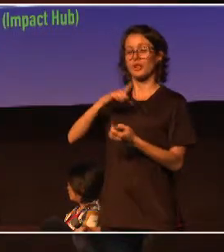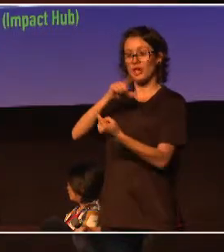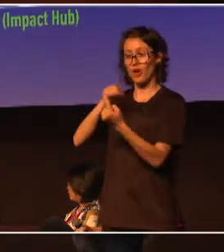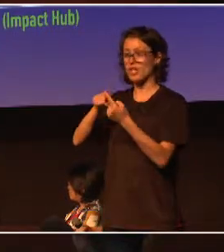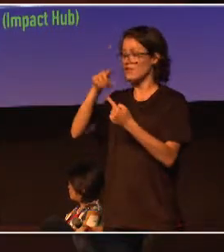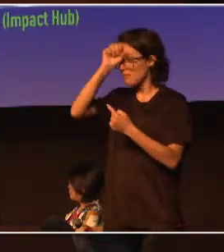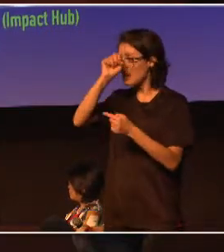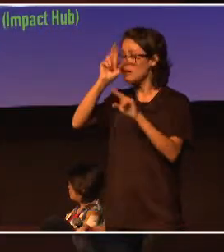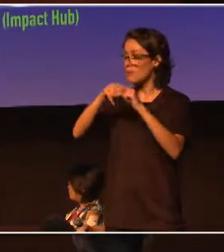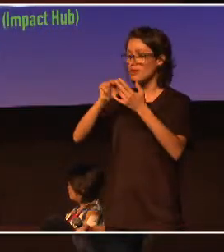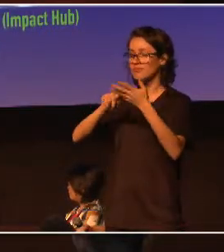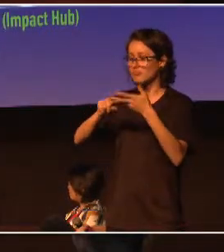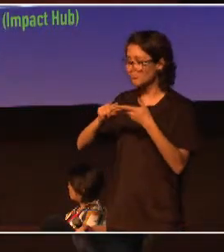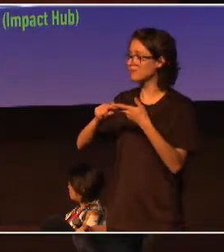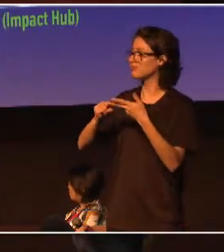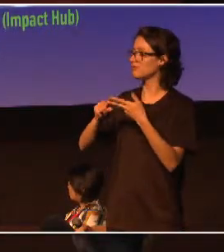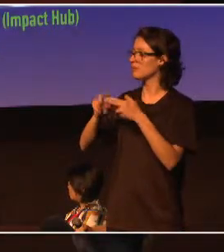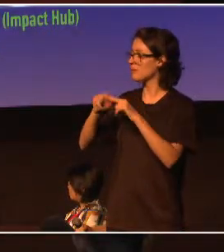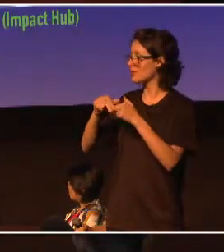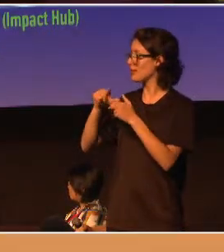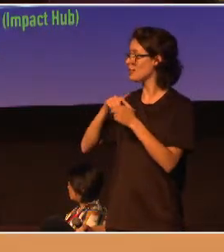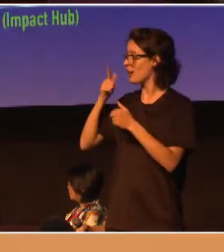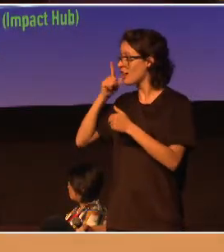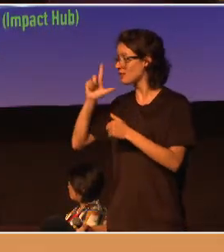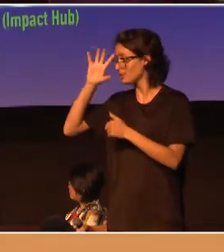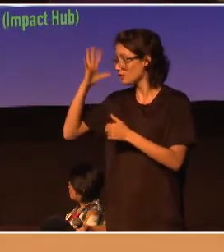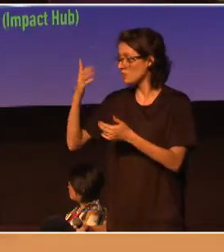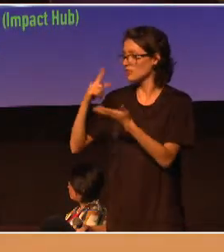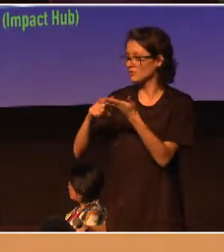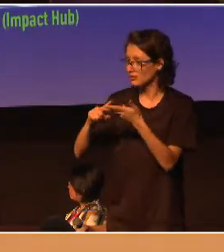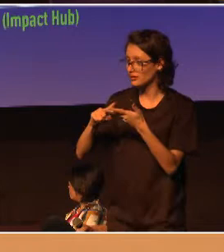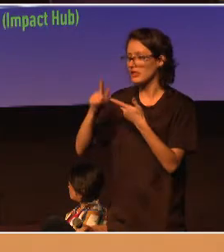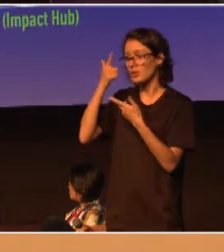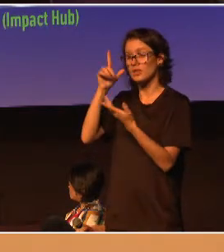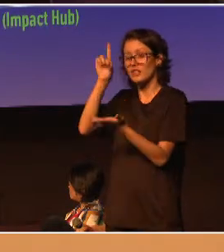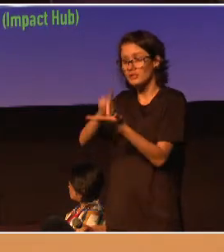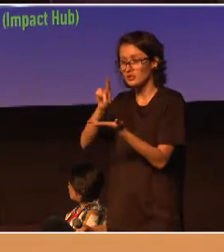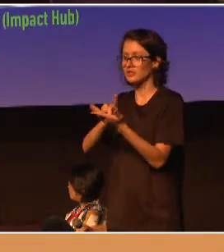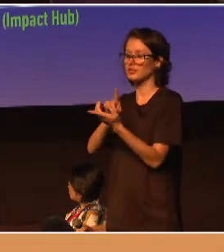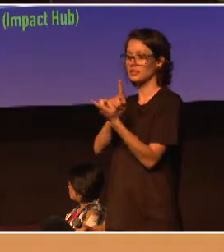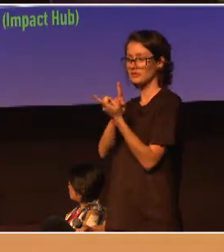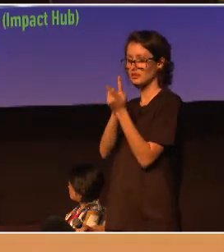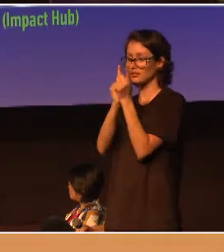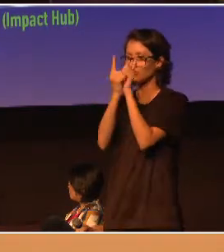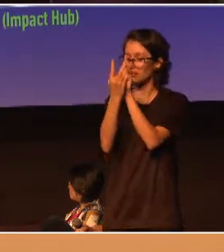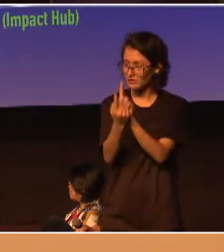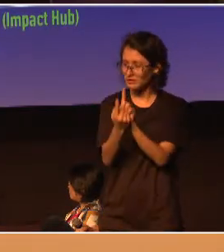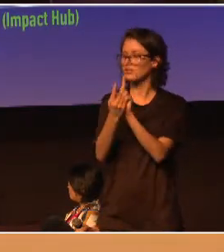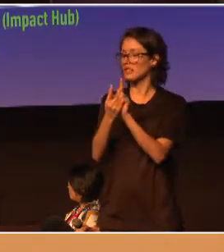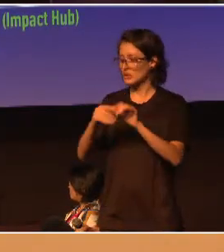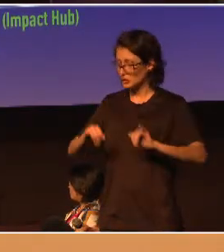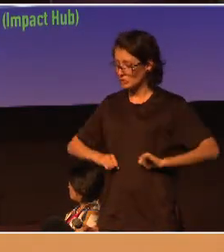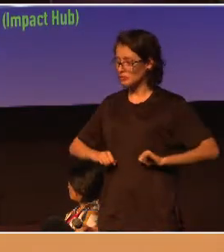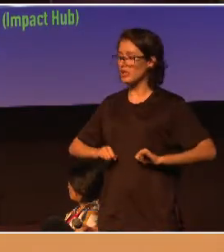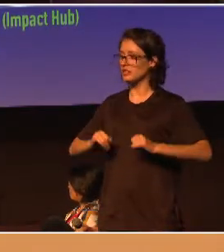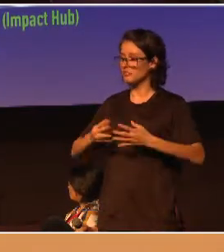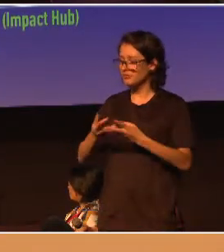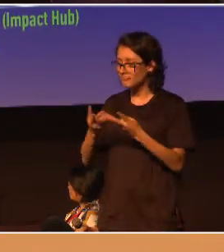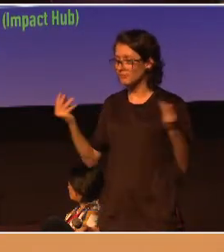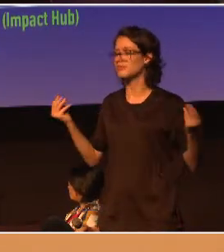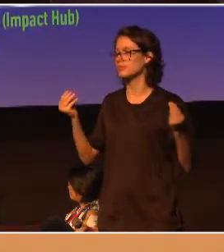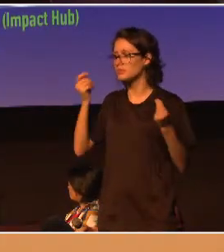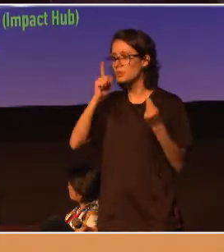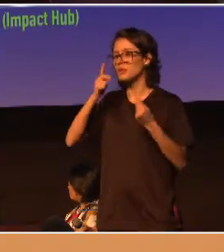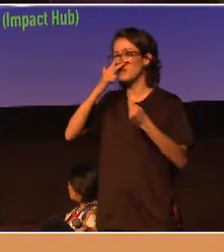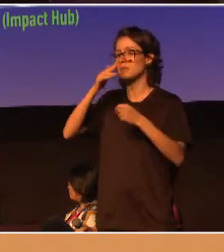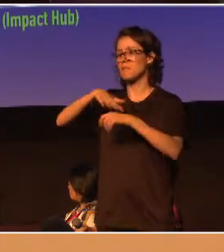você consegue auxiliar uma outra, você entender, gera empatia real, essa comunidade tende a crescer e tende a ter um impacto maior.